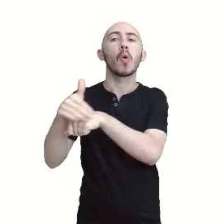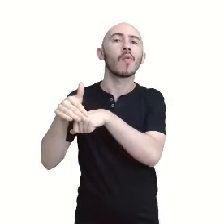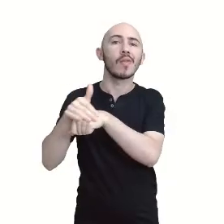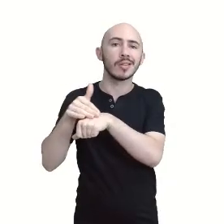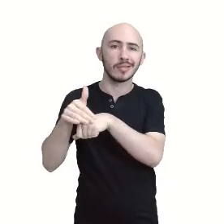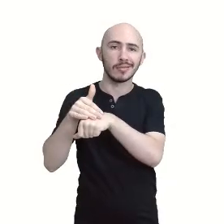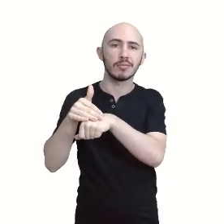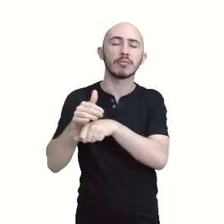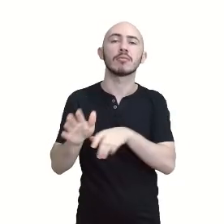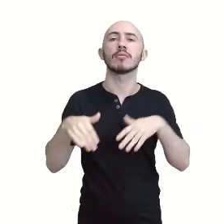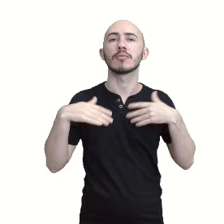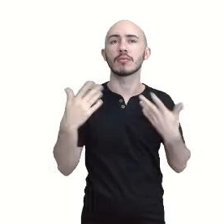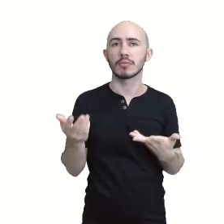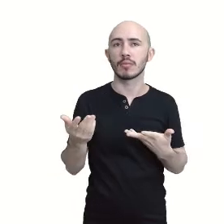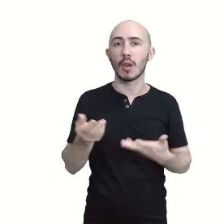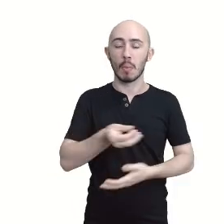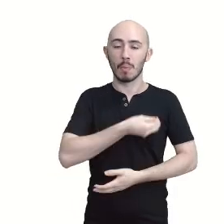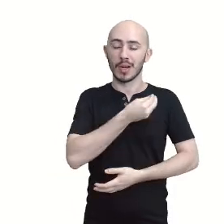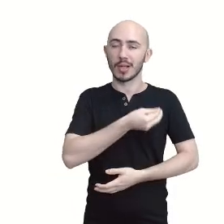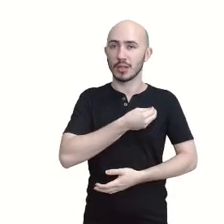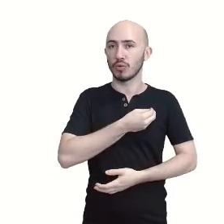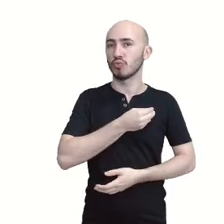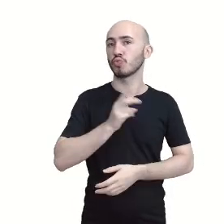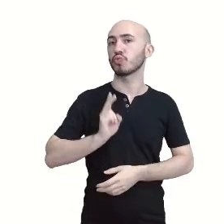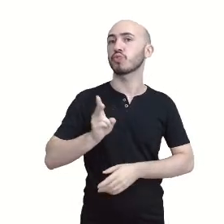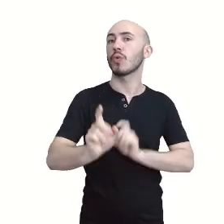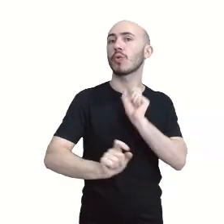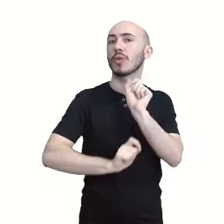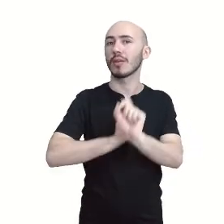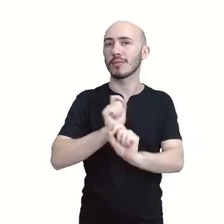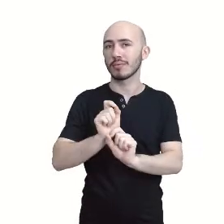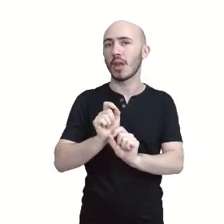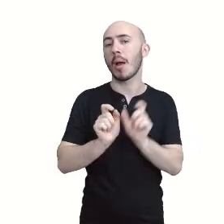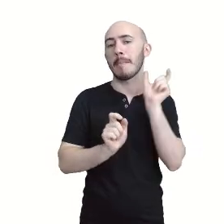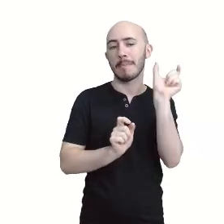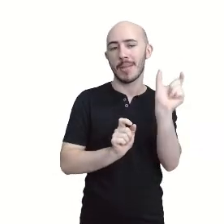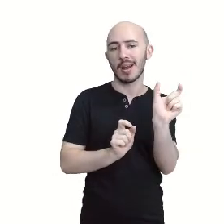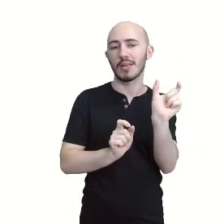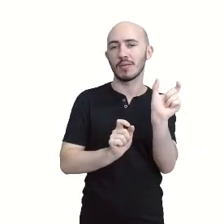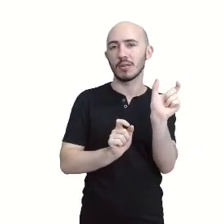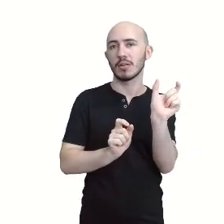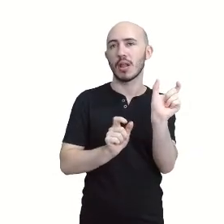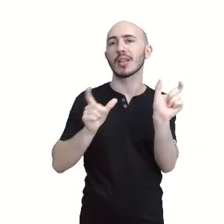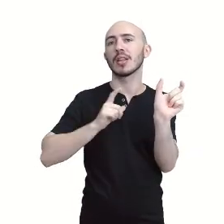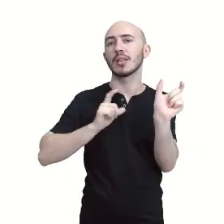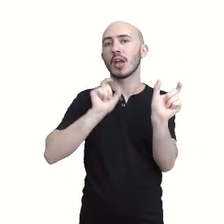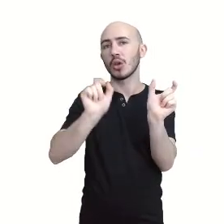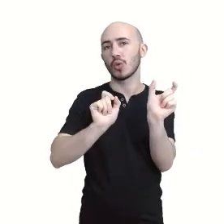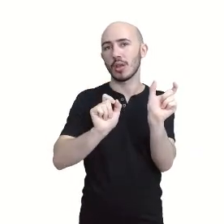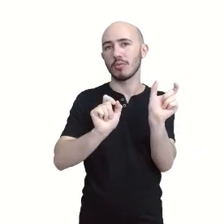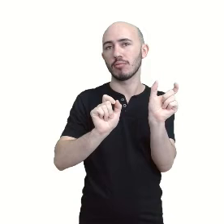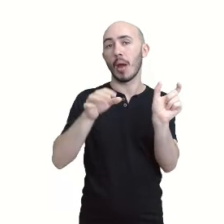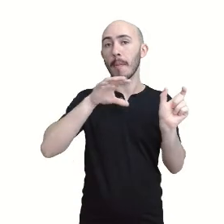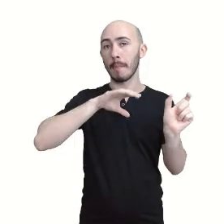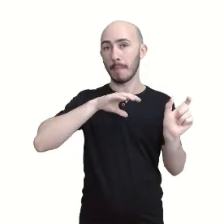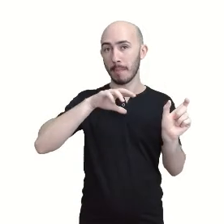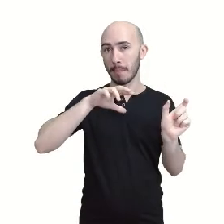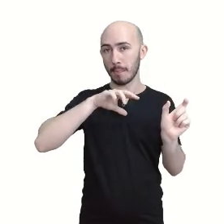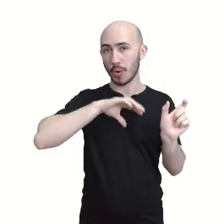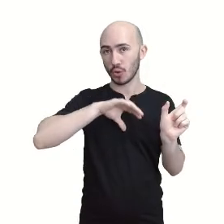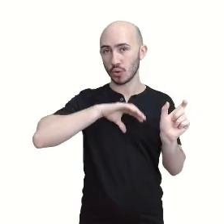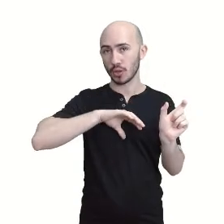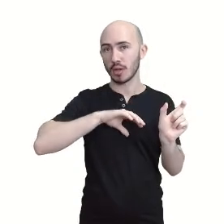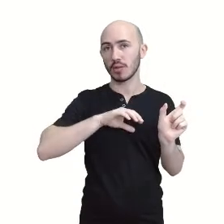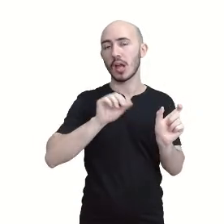o present continuous? Present continuous são as palavras que terminam em ando, endo, indo,